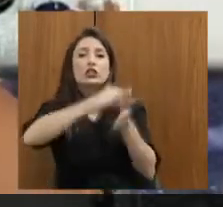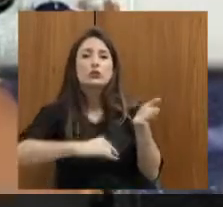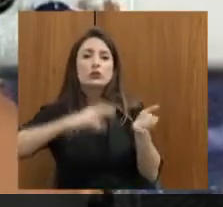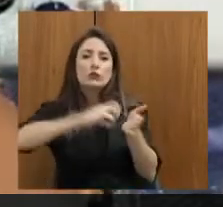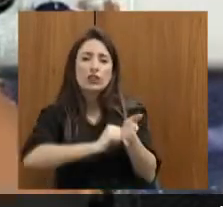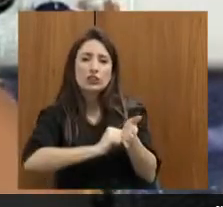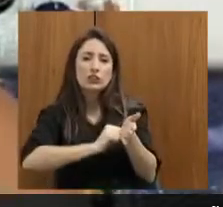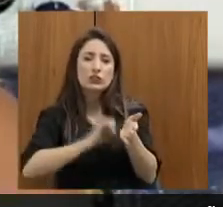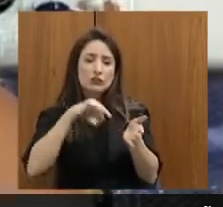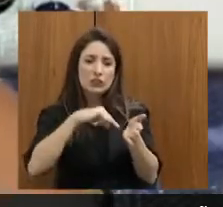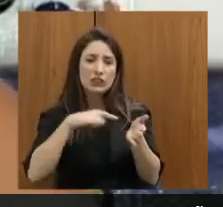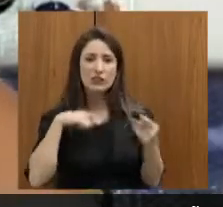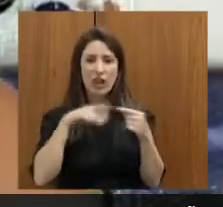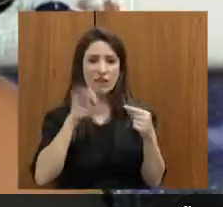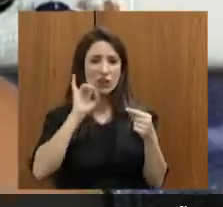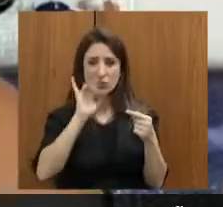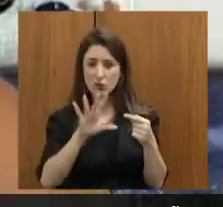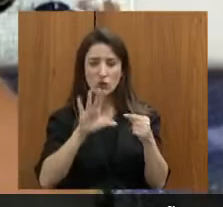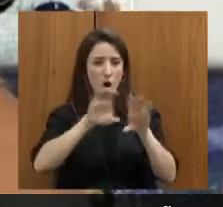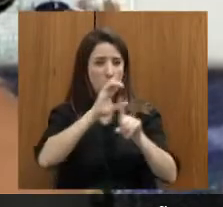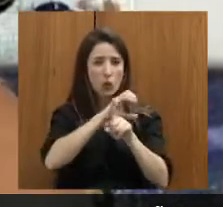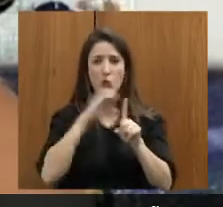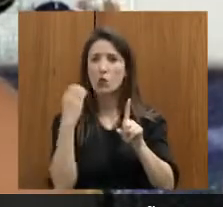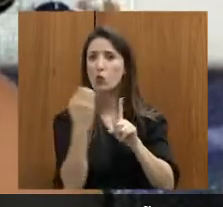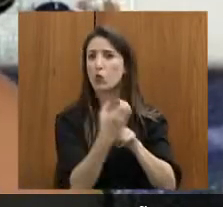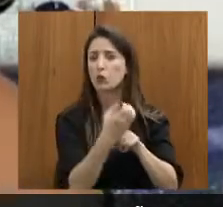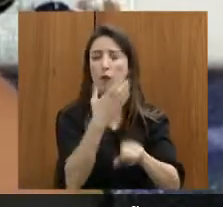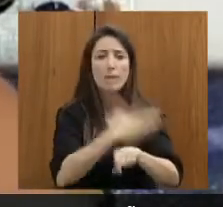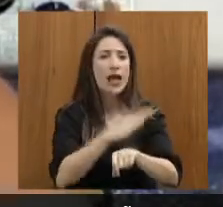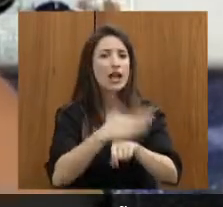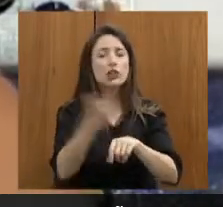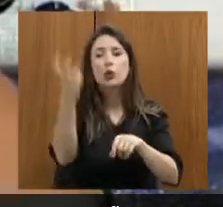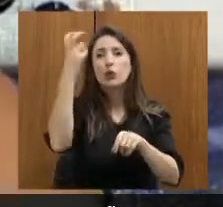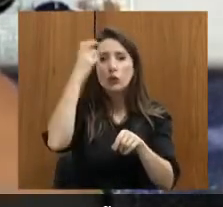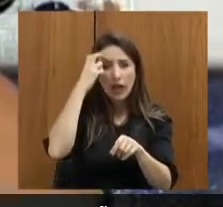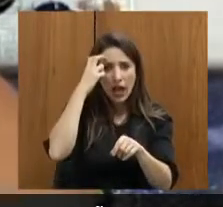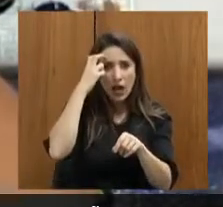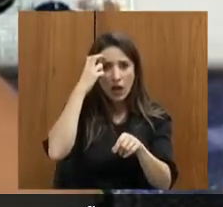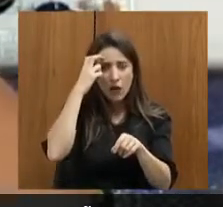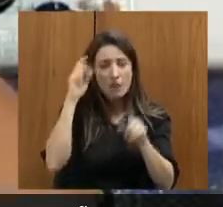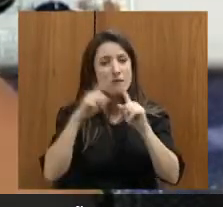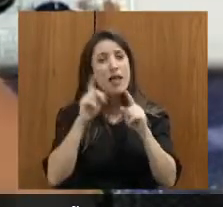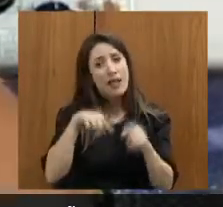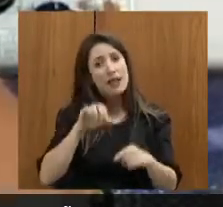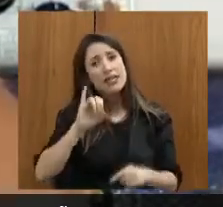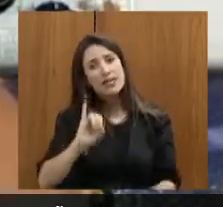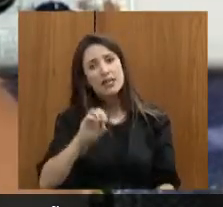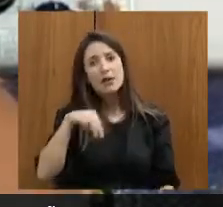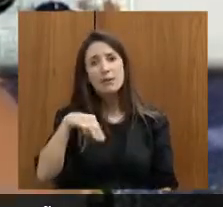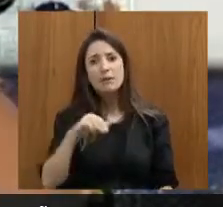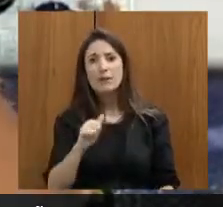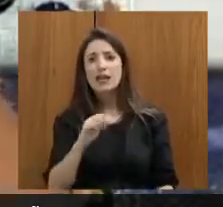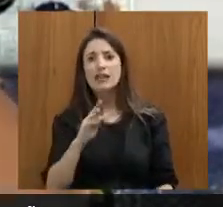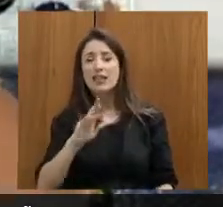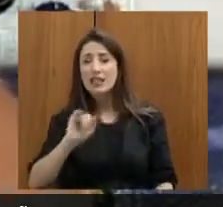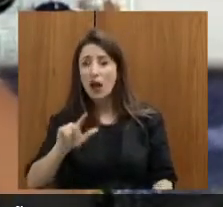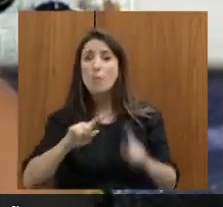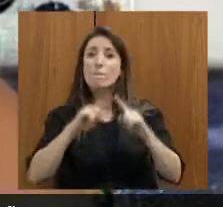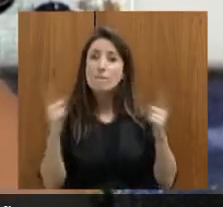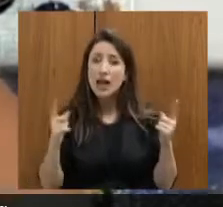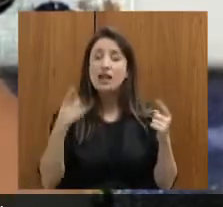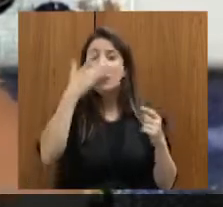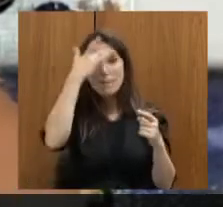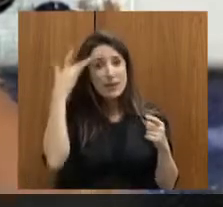restringir as práticas culturais elas acontecem apesar de ser um patrimônio material elas acontecem os corpos ela acontece você